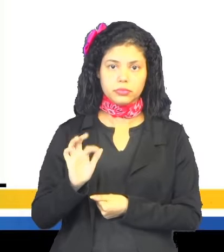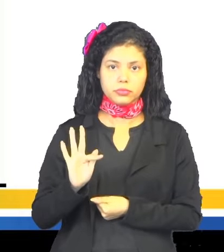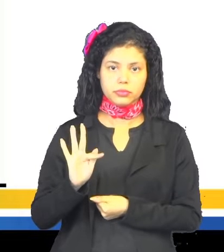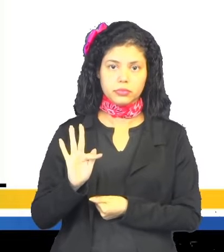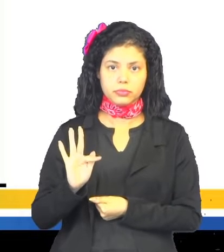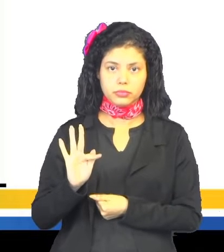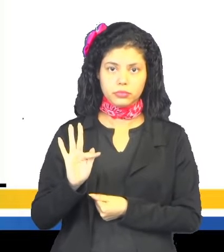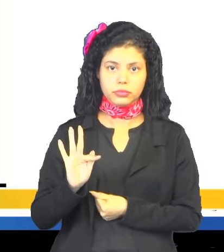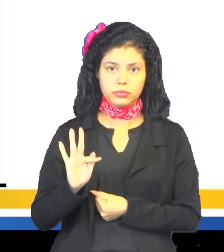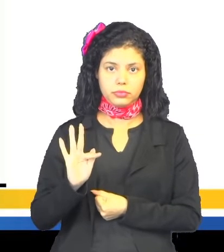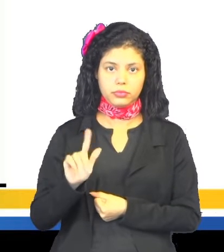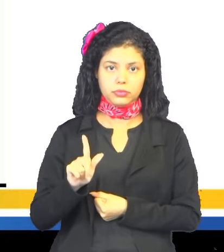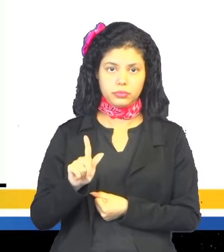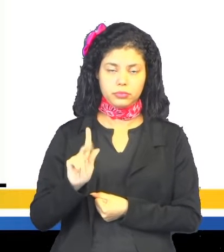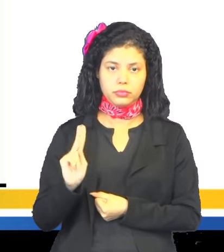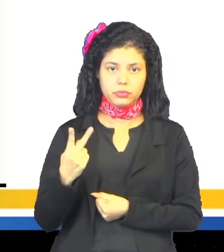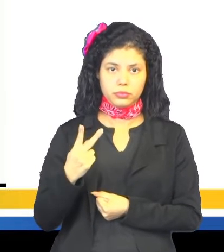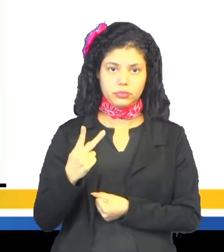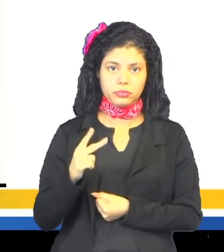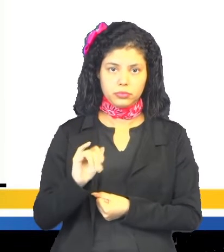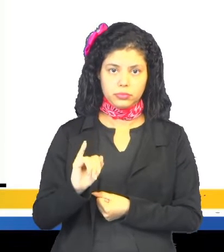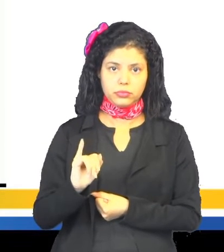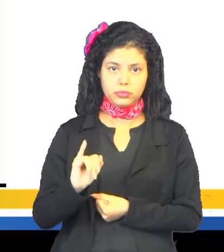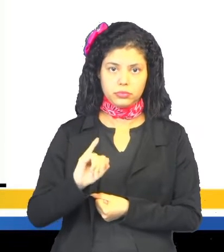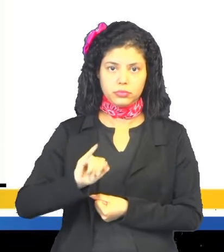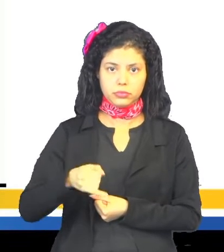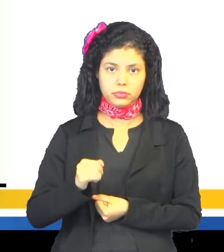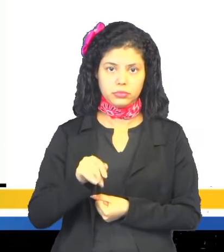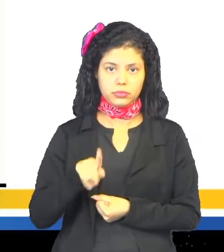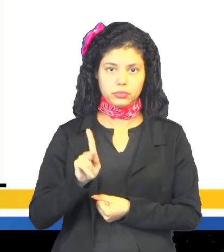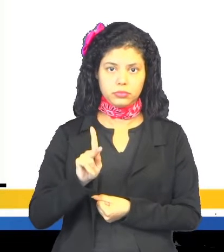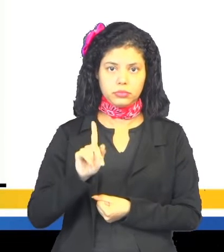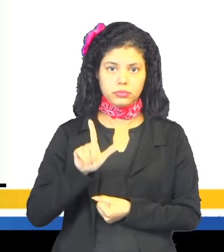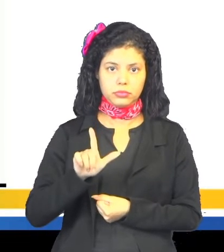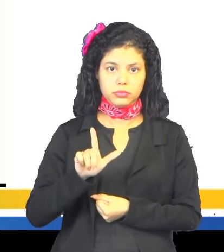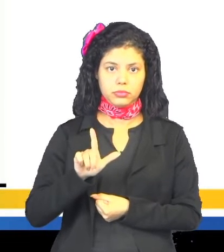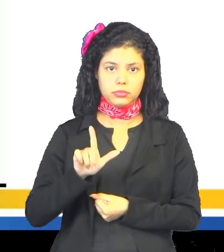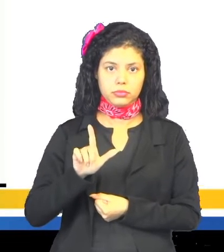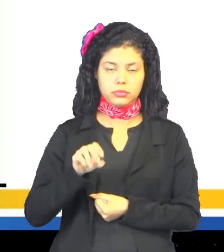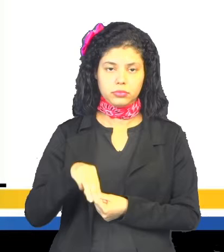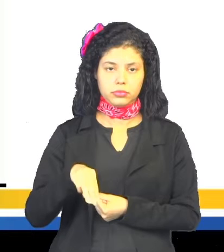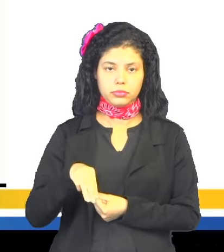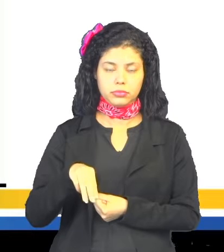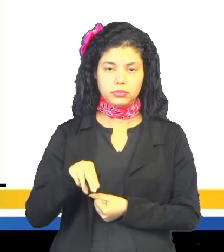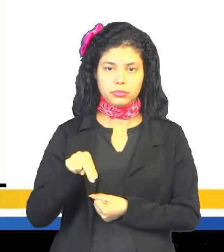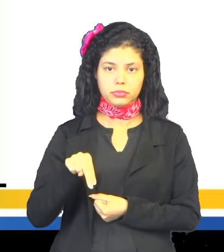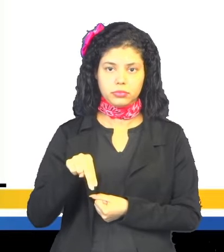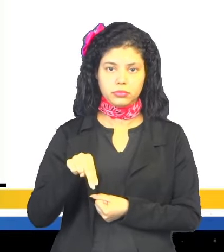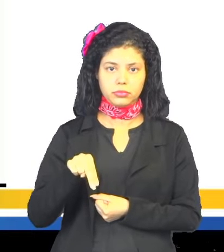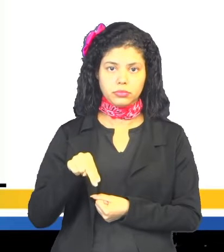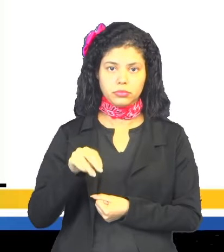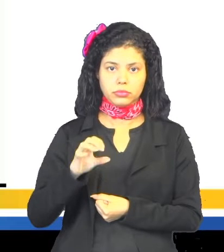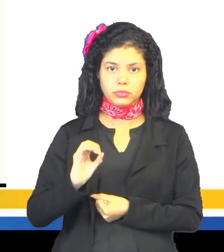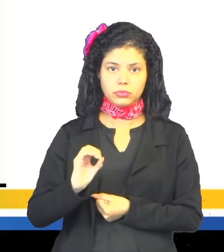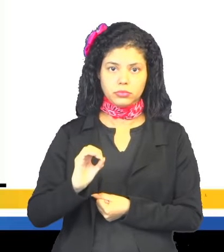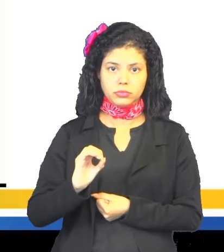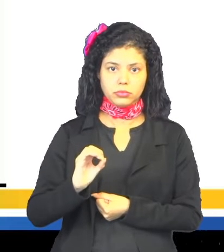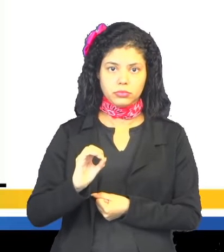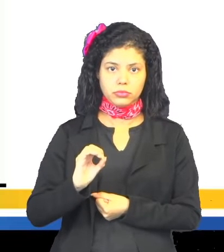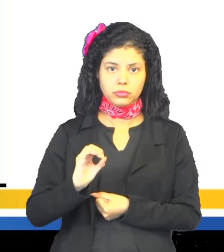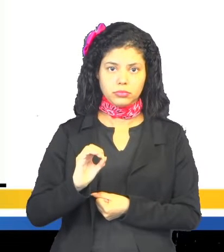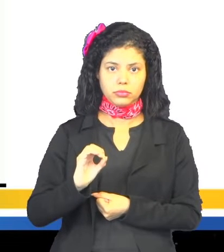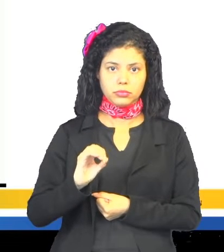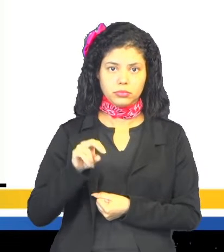e fé Heat e rota k l m n